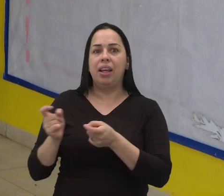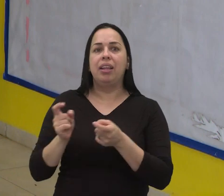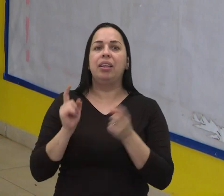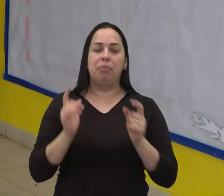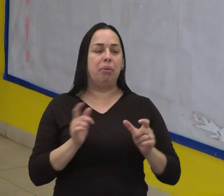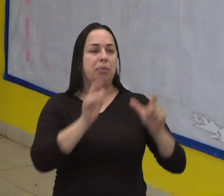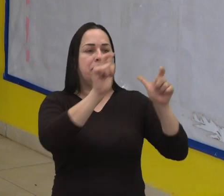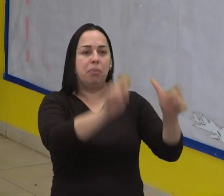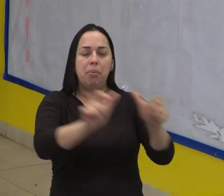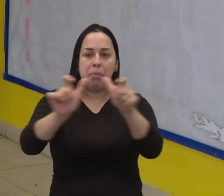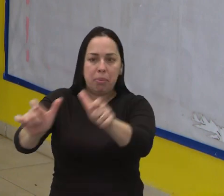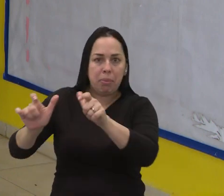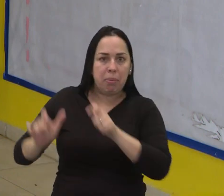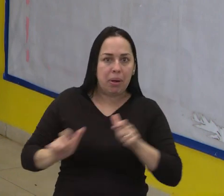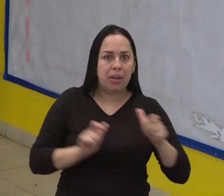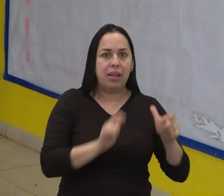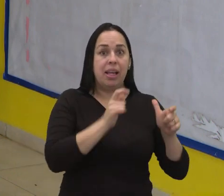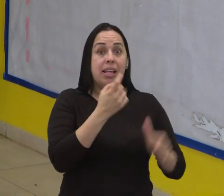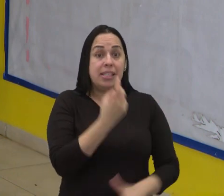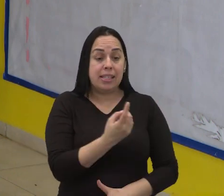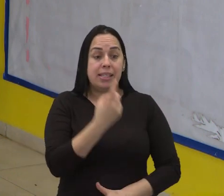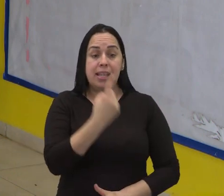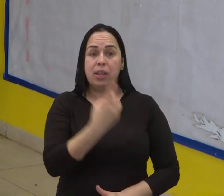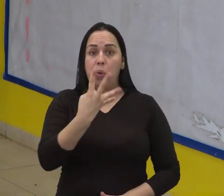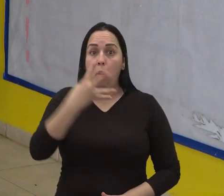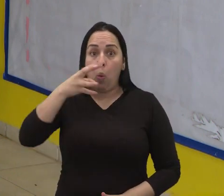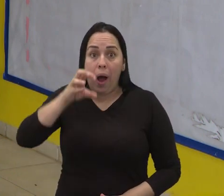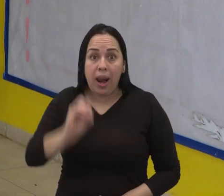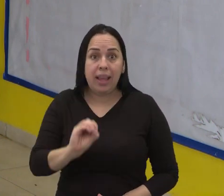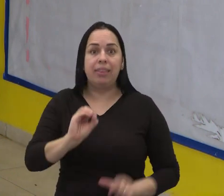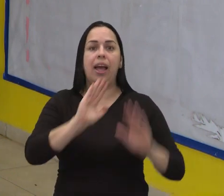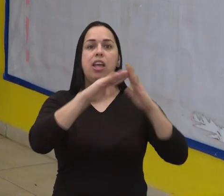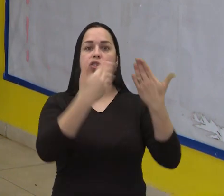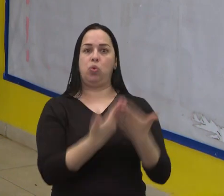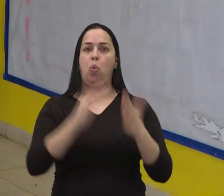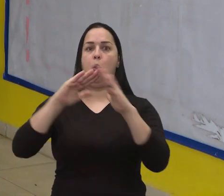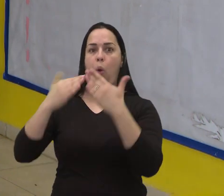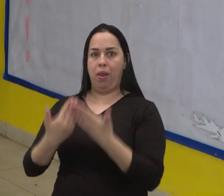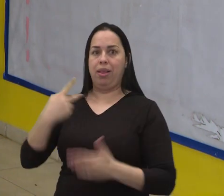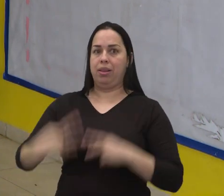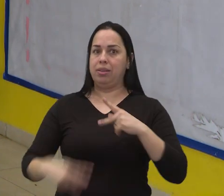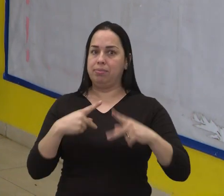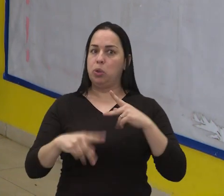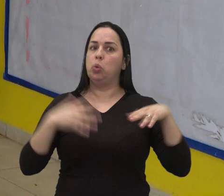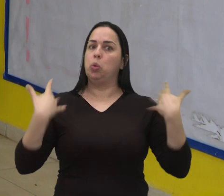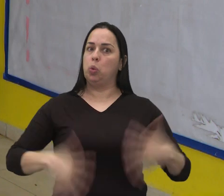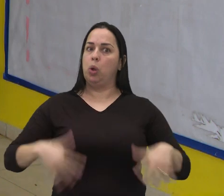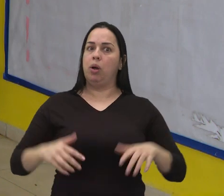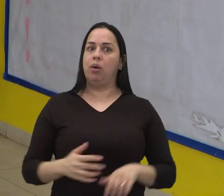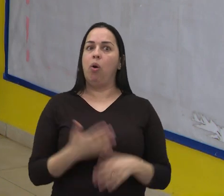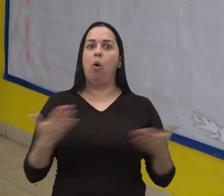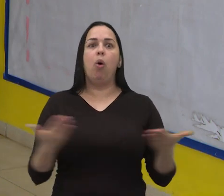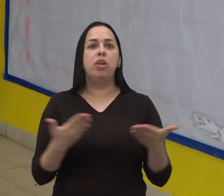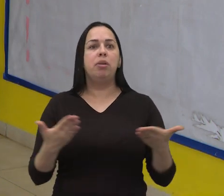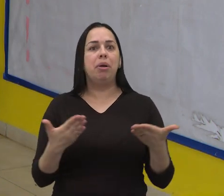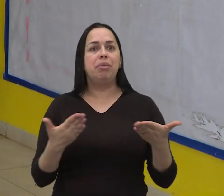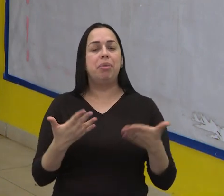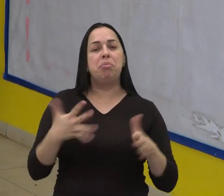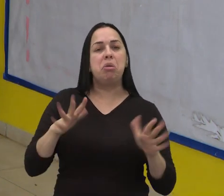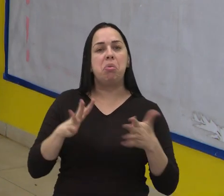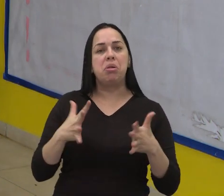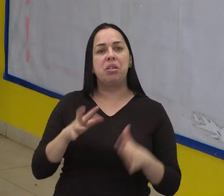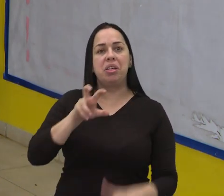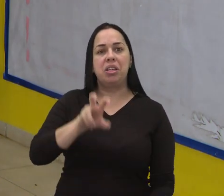foram divididas por mais de 140 colégios eleitorais em São José. É que a demanda é grande. A cidade hoje passa